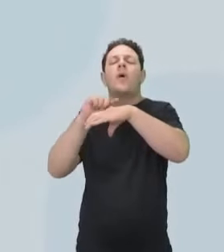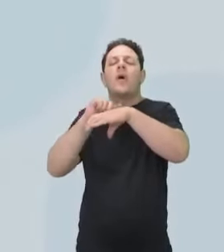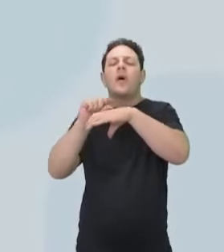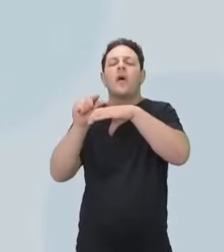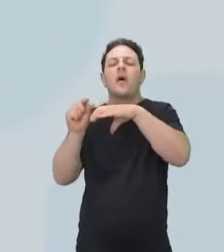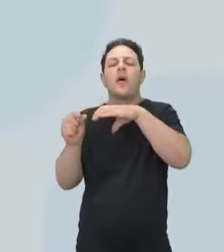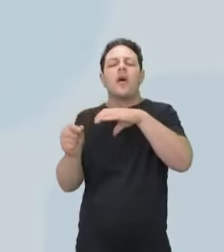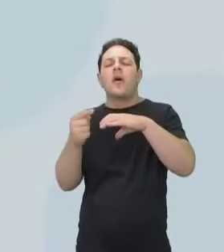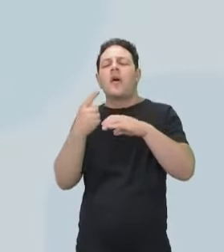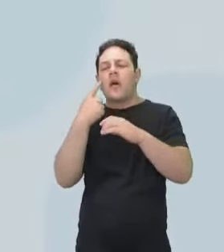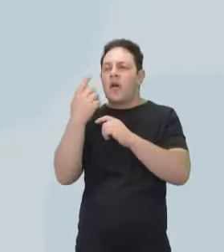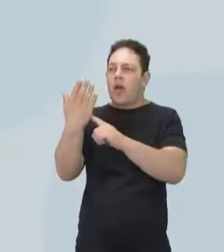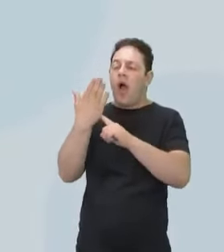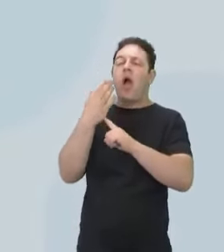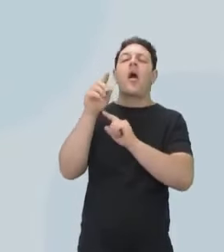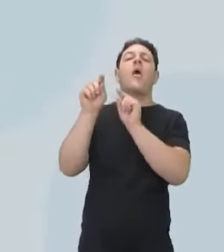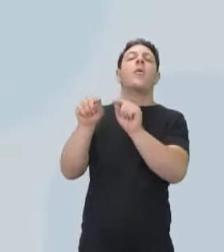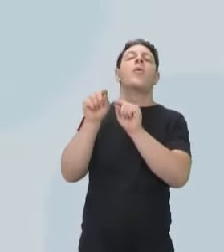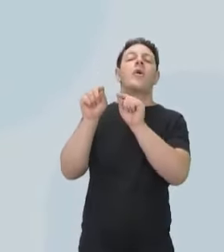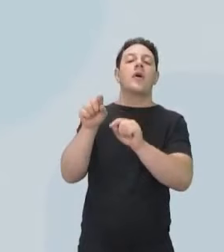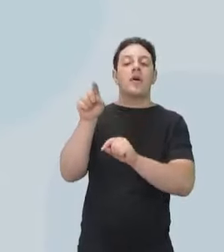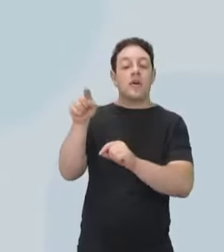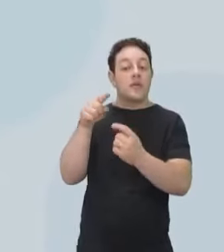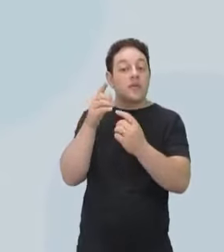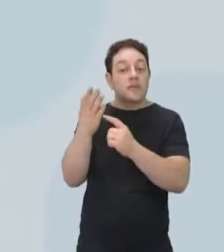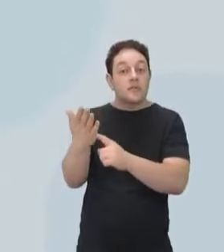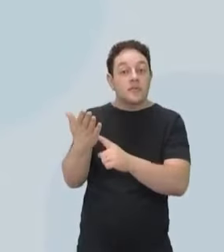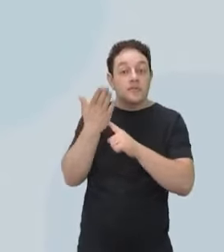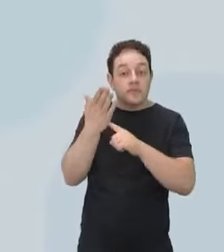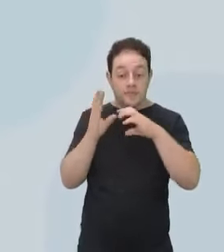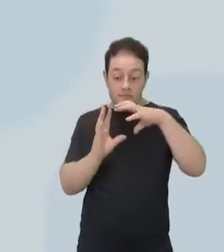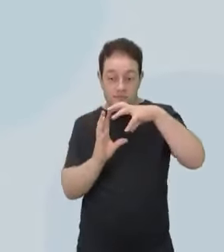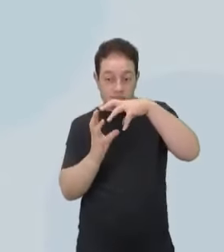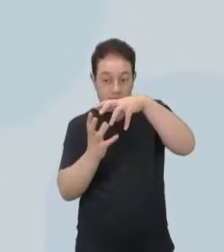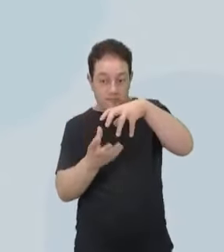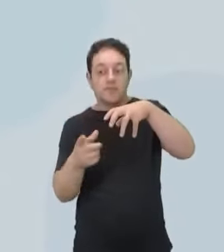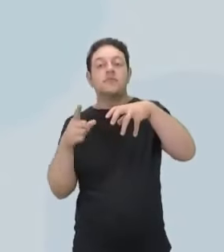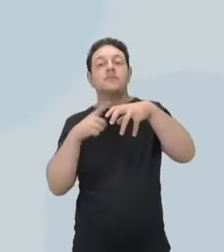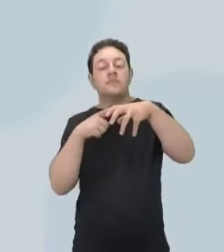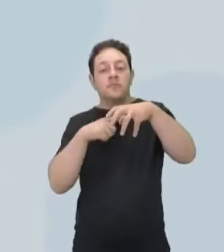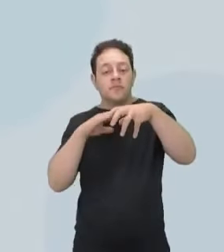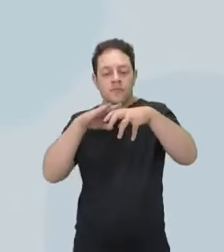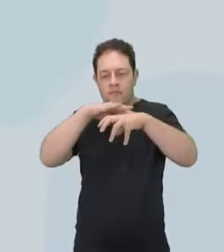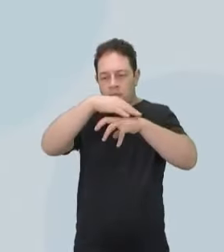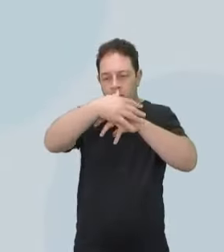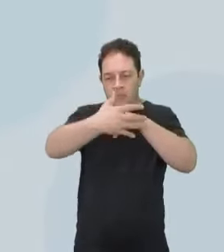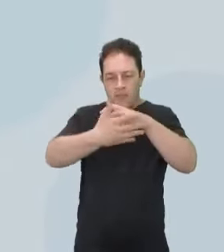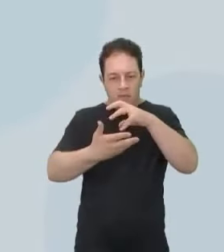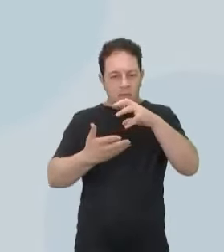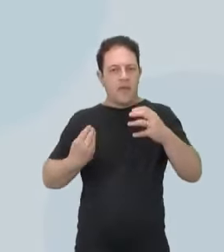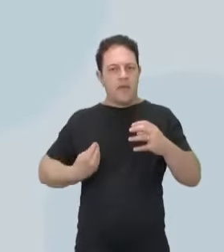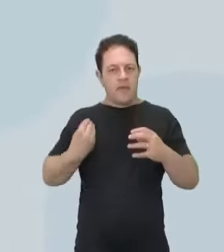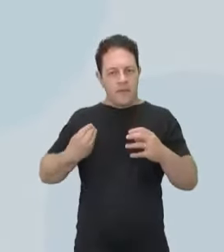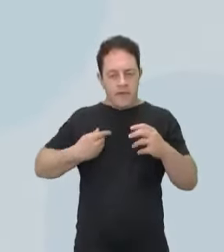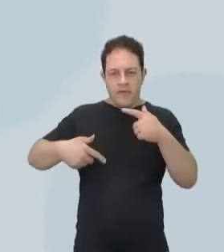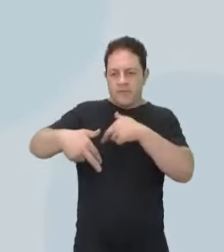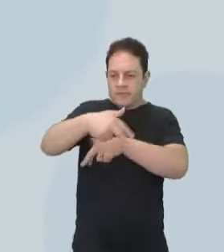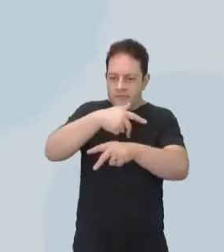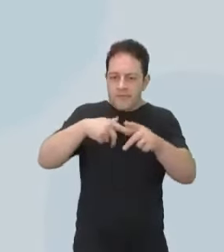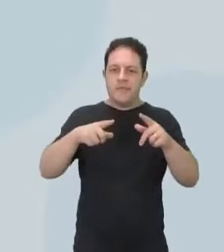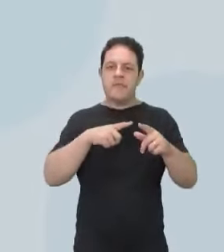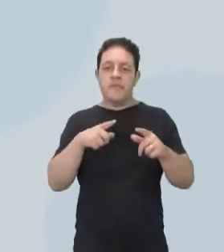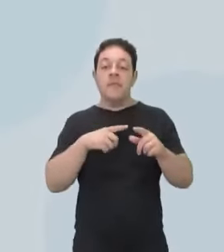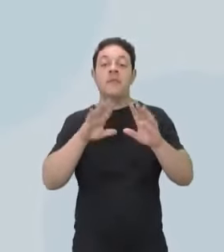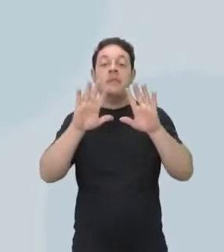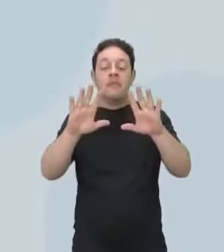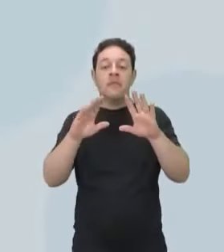gente aqui de conhecimento, né? Ela mostra que a Terra é um grande sistema no qual nós vivemos, né? E